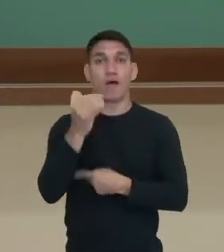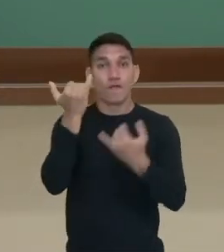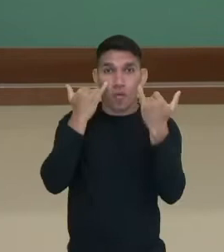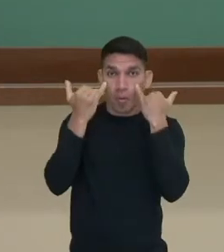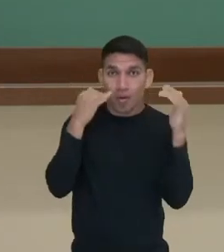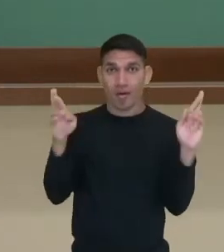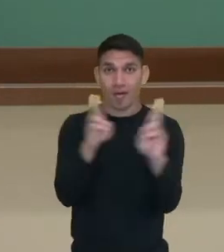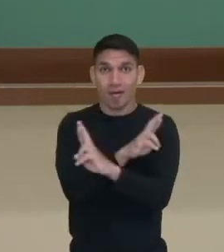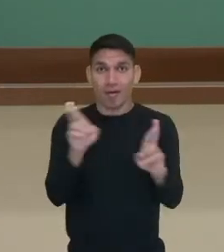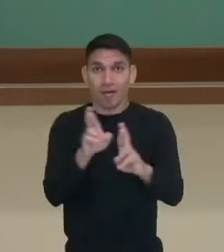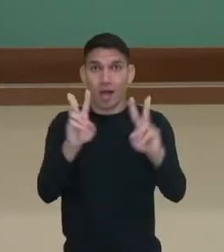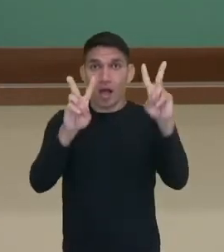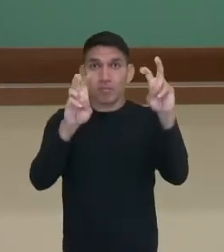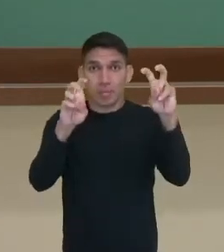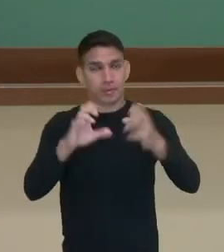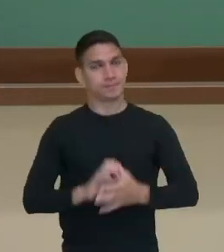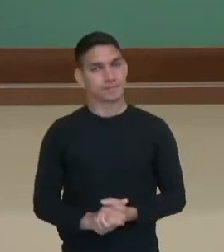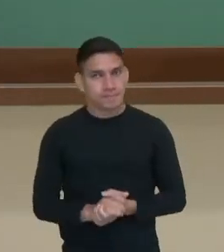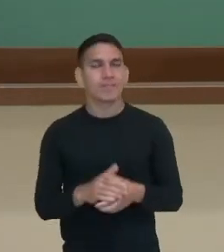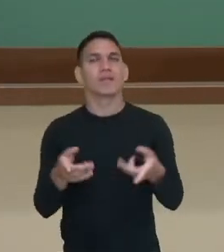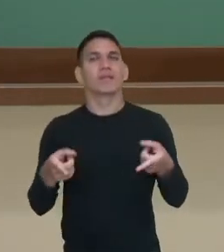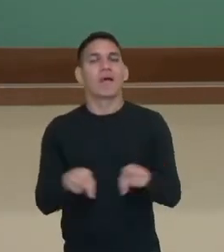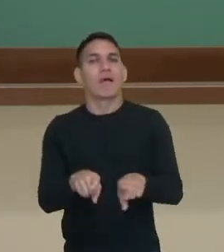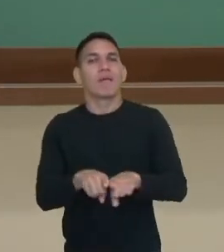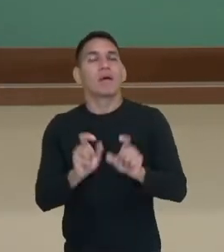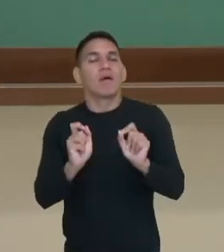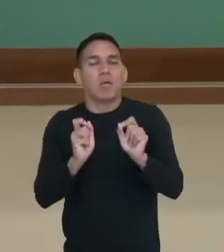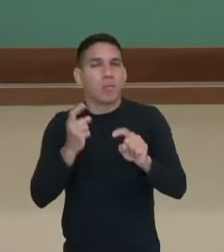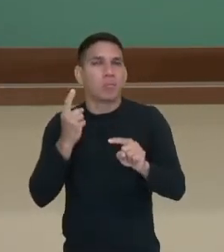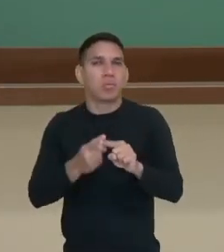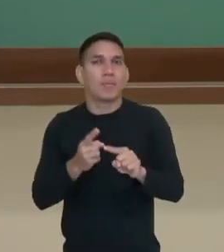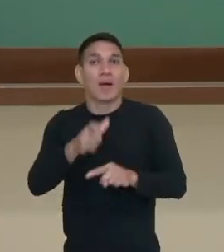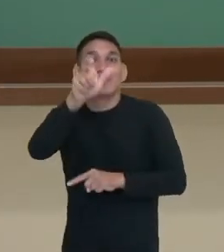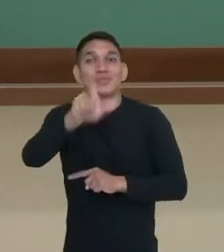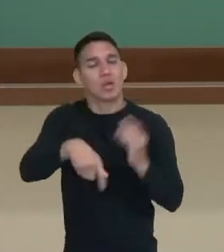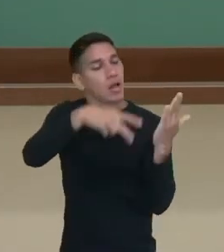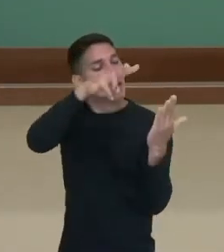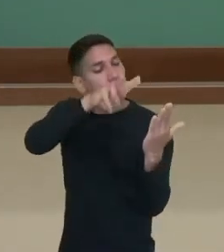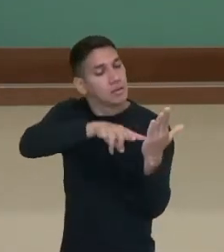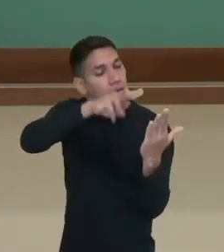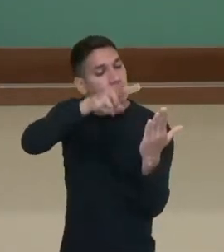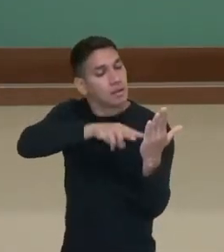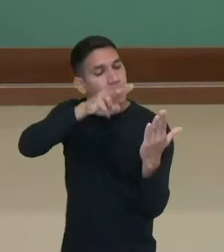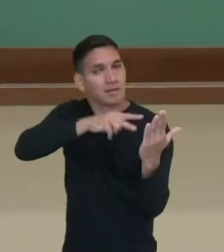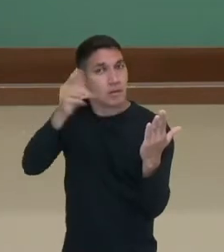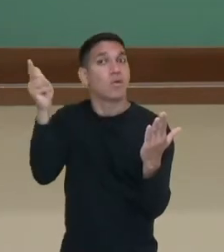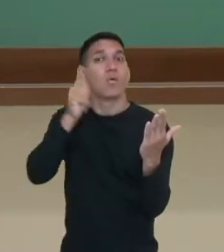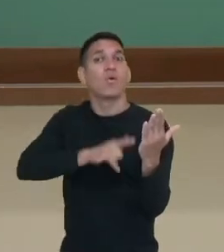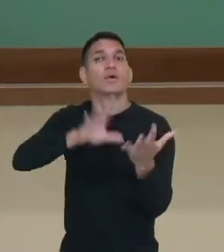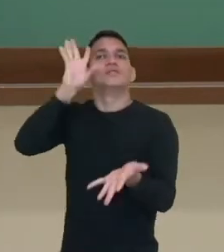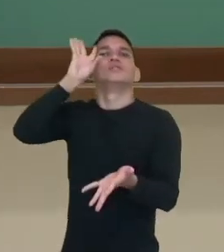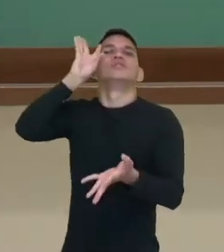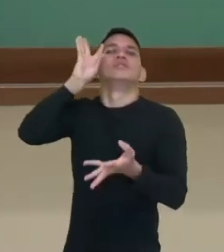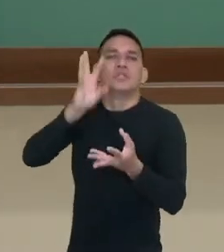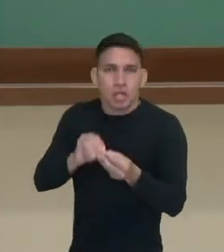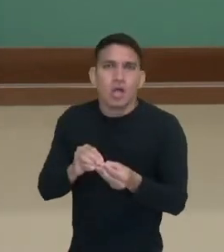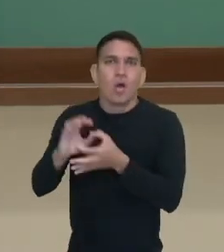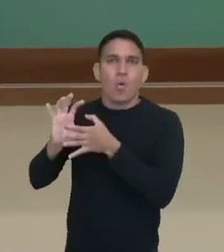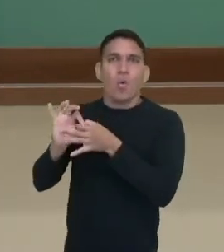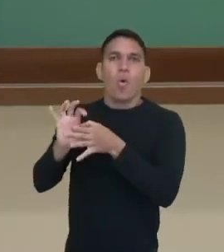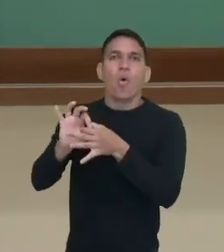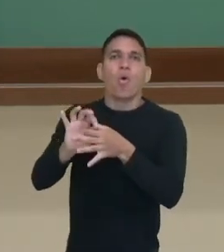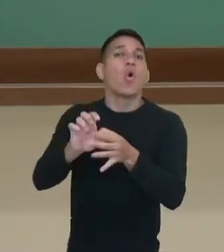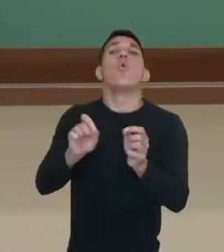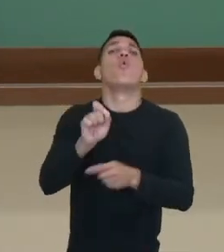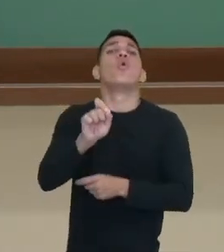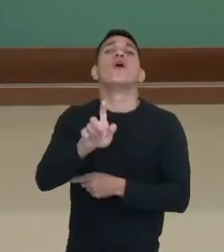tema, até mesmo para que o leitor tenha uma contextualização a respeito do assunto a ser tratado, para